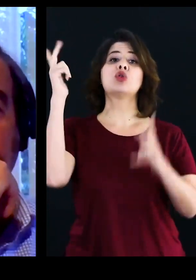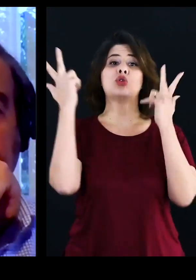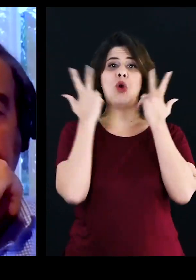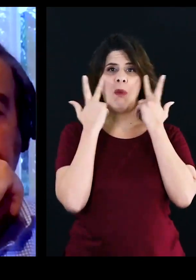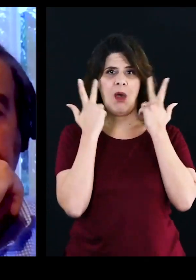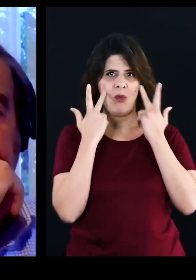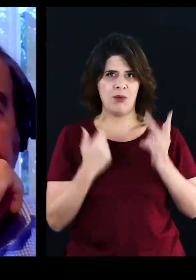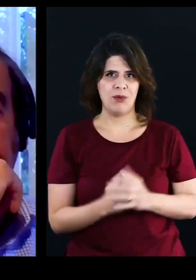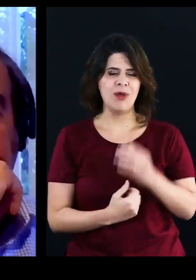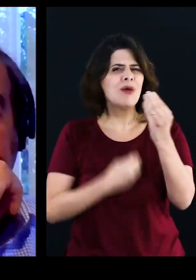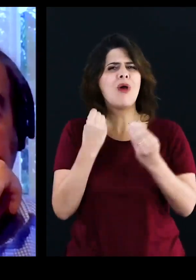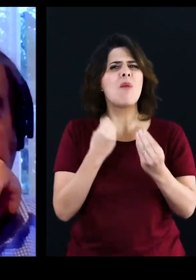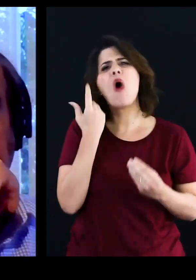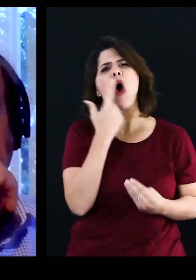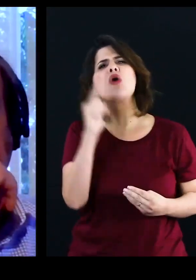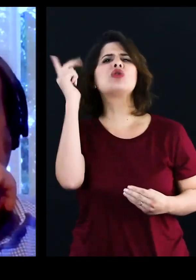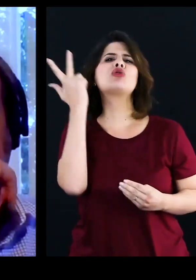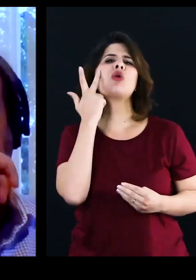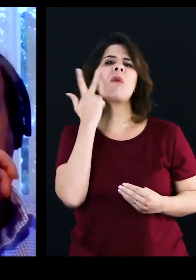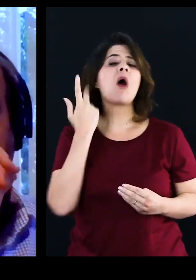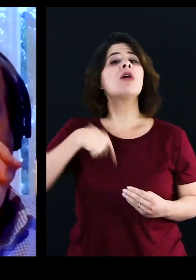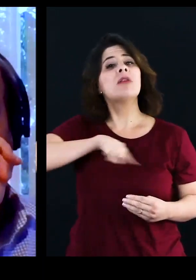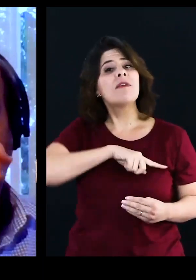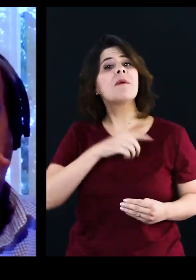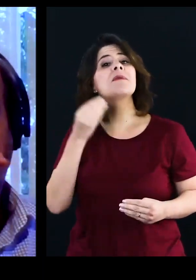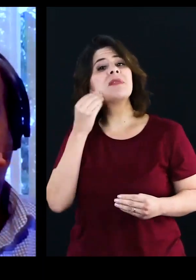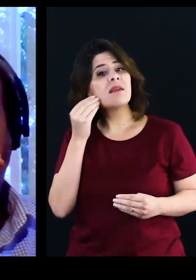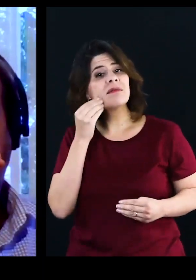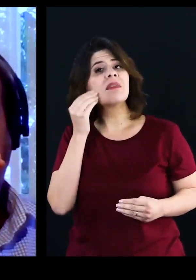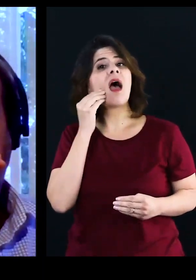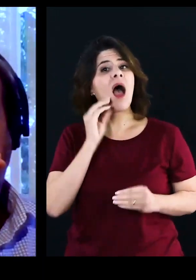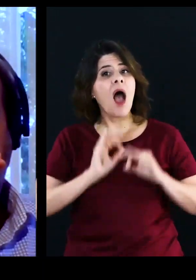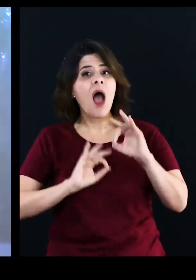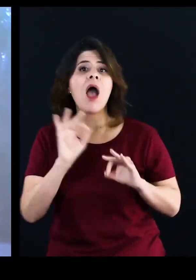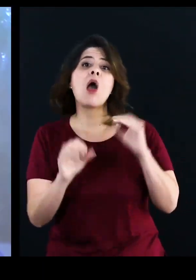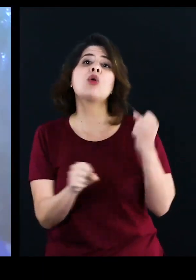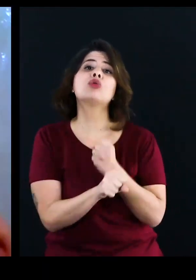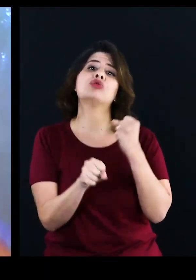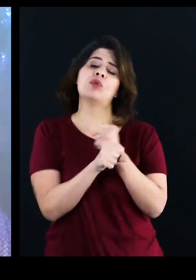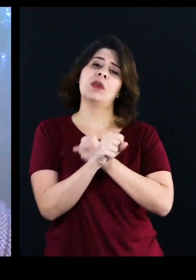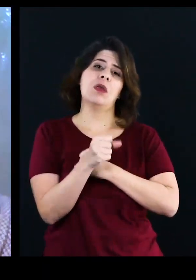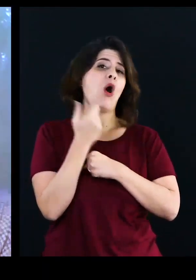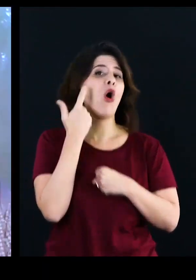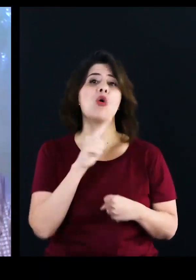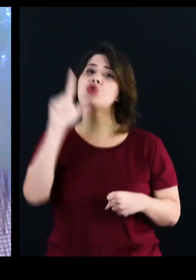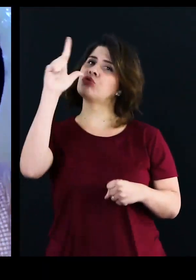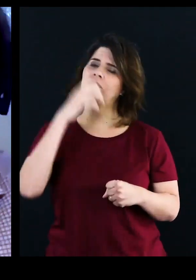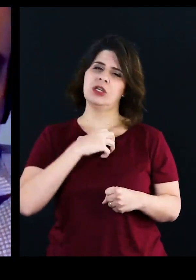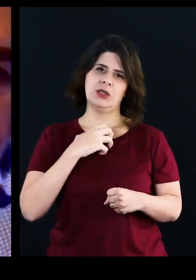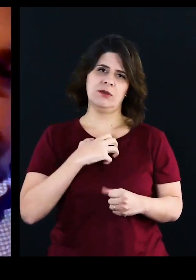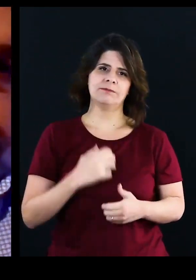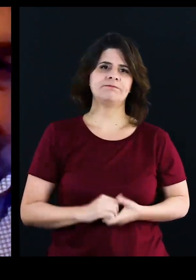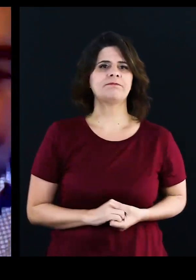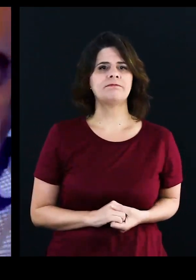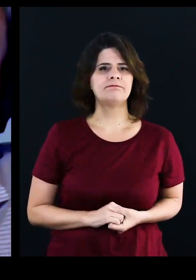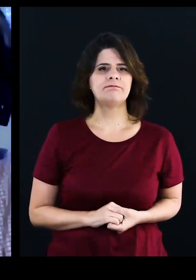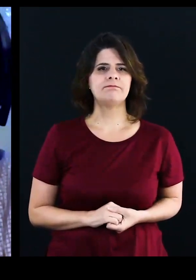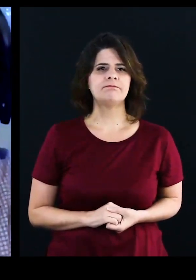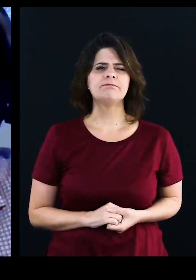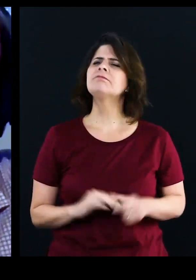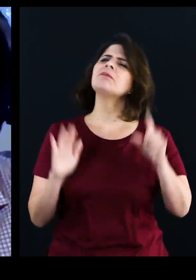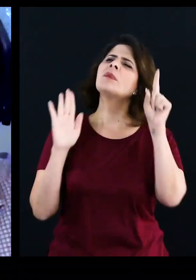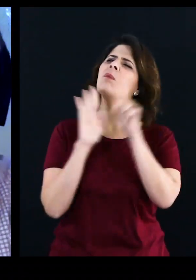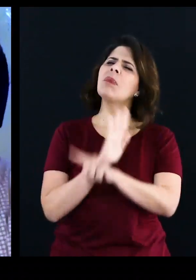Eu acredito que é isso. Esse é o nosso desafio. Maravilha. Nesse segundo semestre. Hugo e Navalli, vocês estão pensando